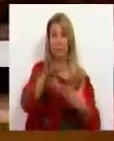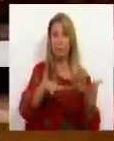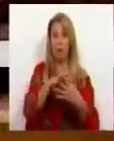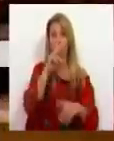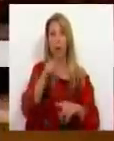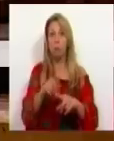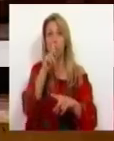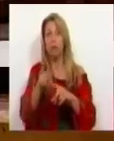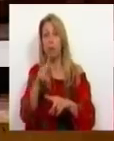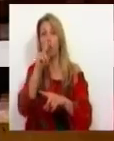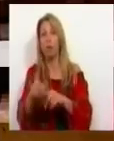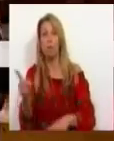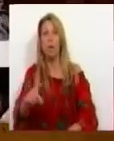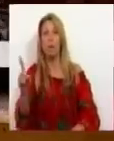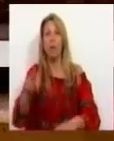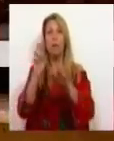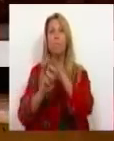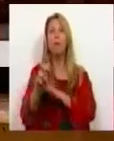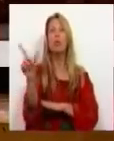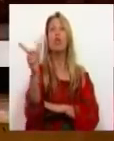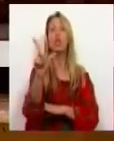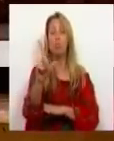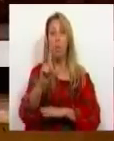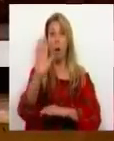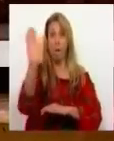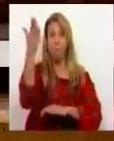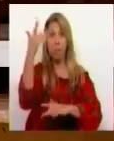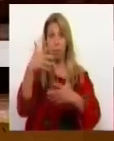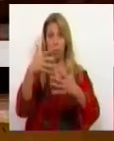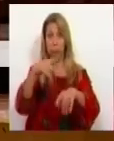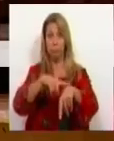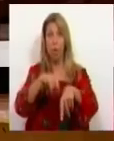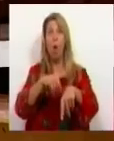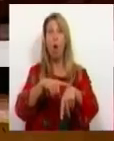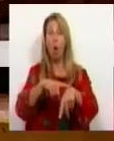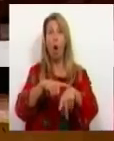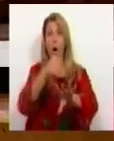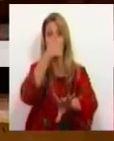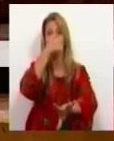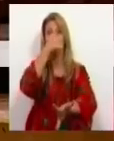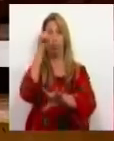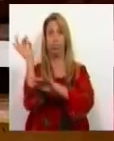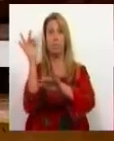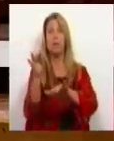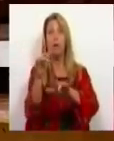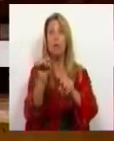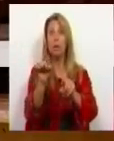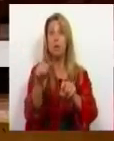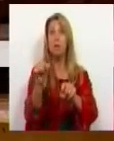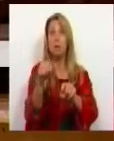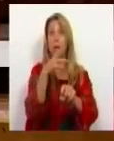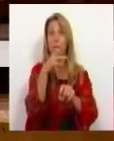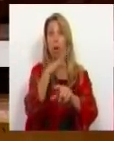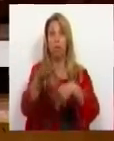vez mais frequentes no metro de Lisboa, especialmente notórias nas horas de ponta? Sim, isso é o caos. Mas